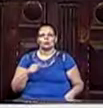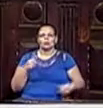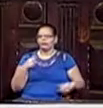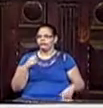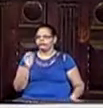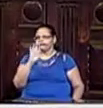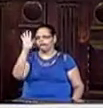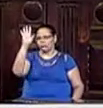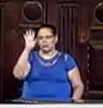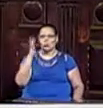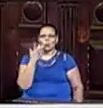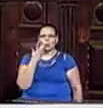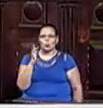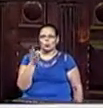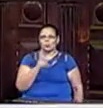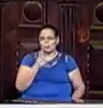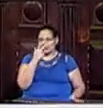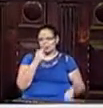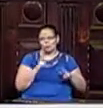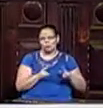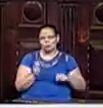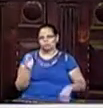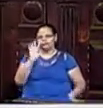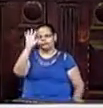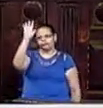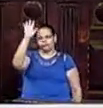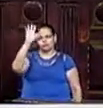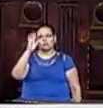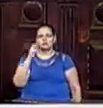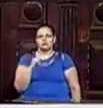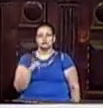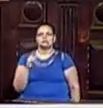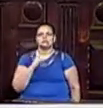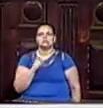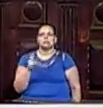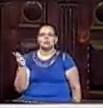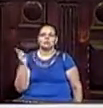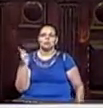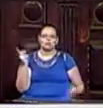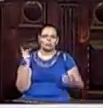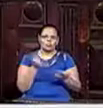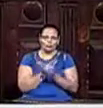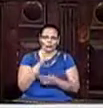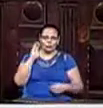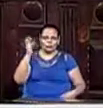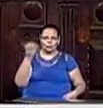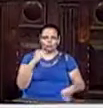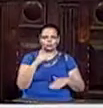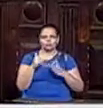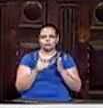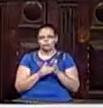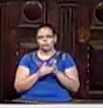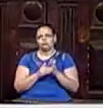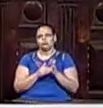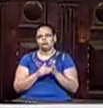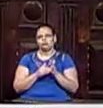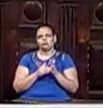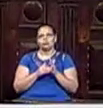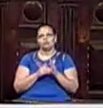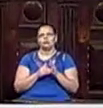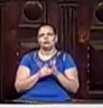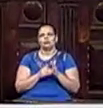Hoje, se isso tivesse acontecido, estaria já todo mundo explodido